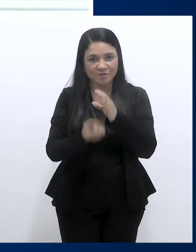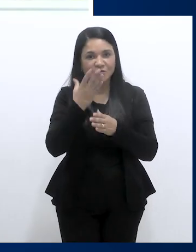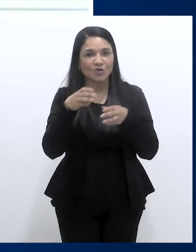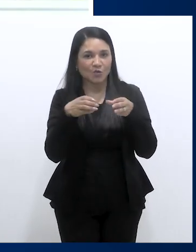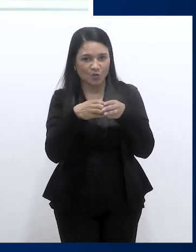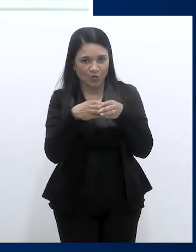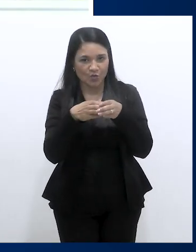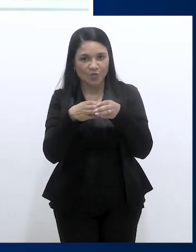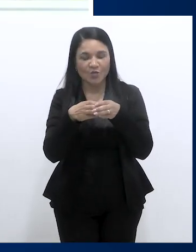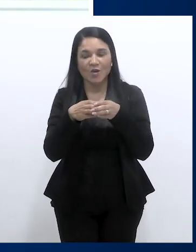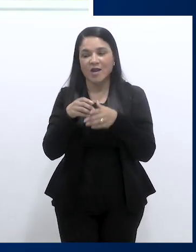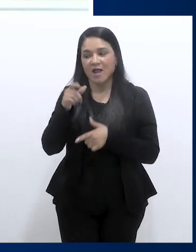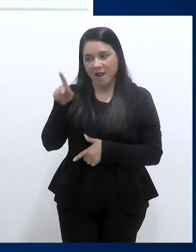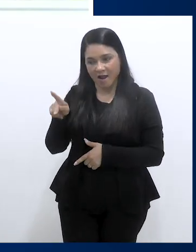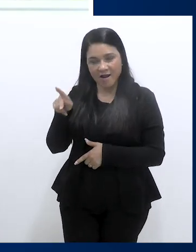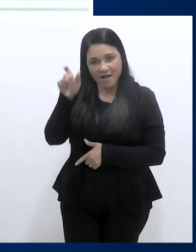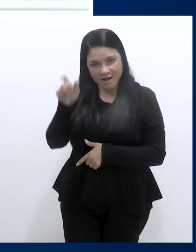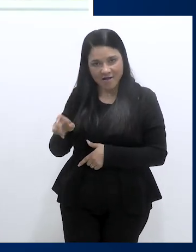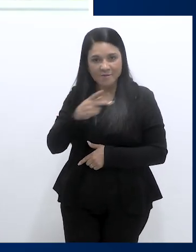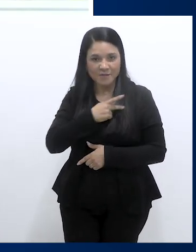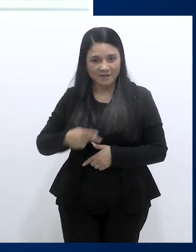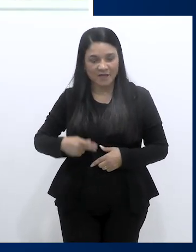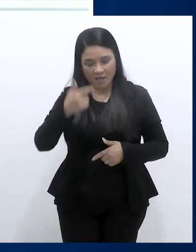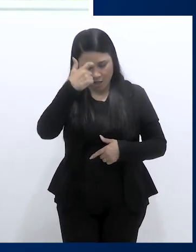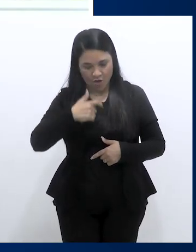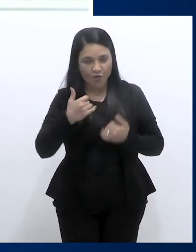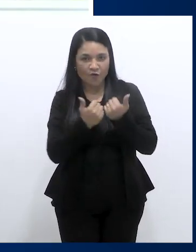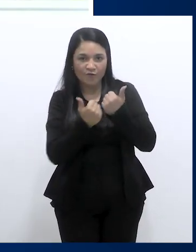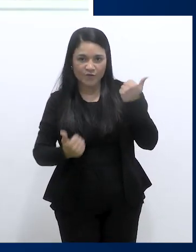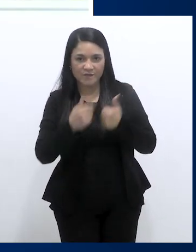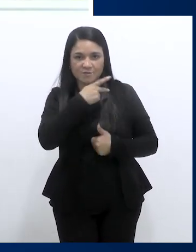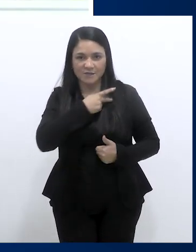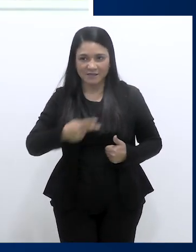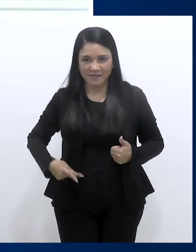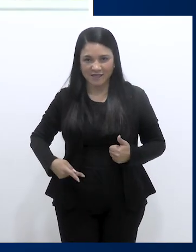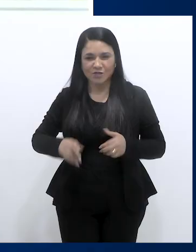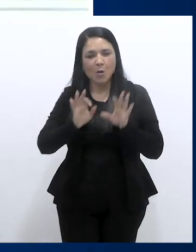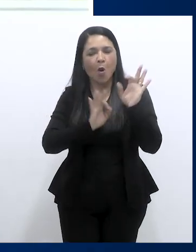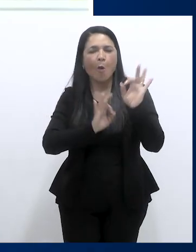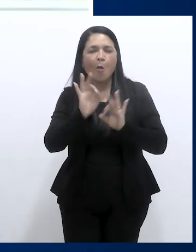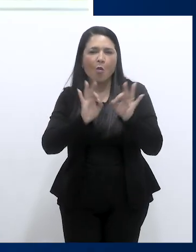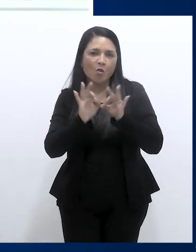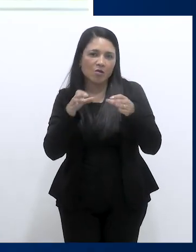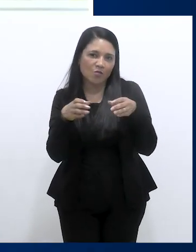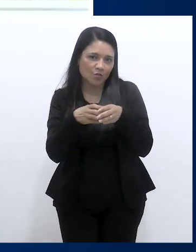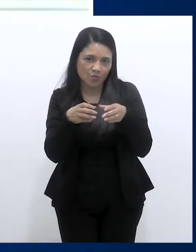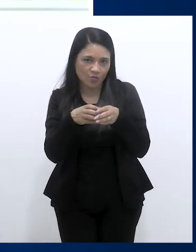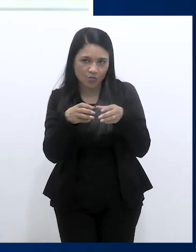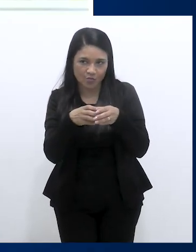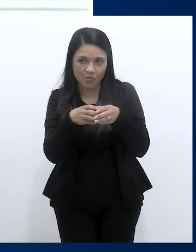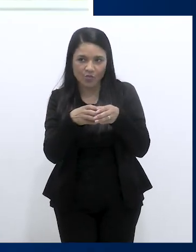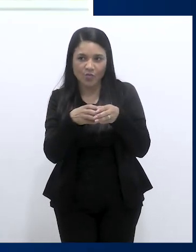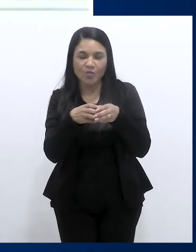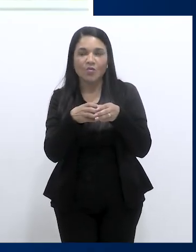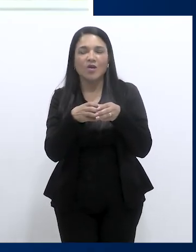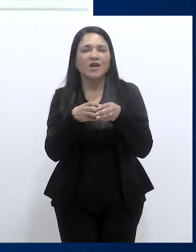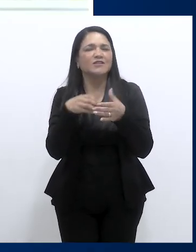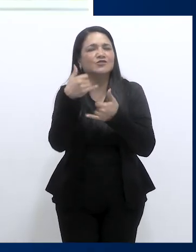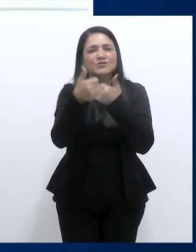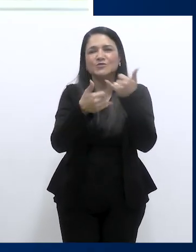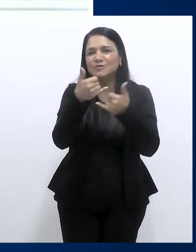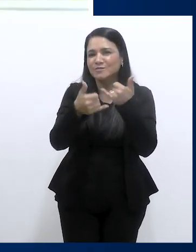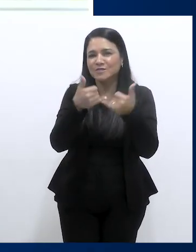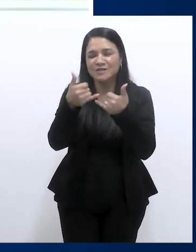a idealizadora, e a gente brinca, ela é a nossa presidenta e eu sou a vice-presidenta, tá? E isso só para organizar ali, não